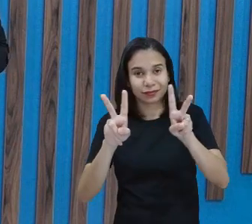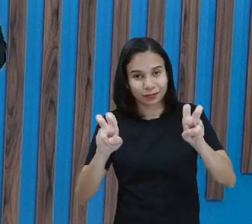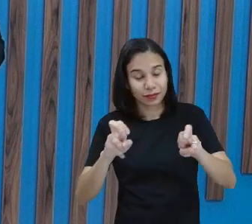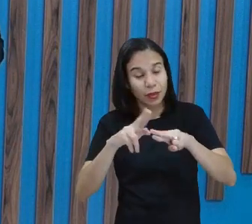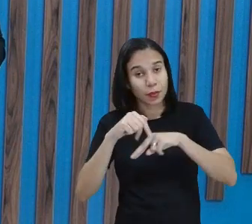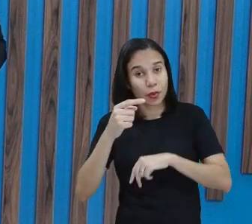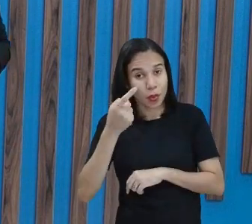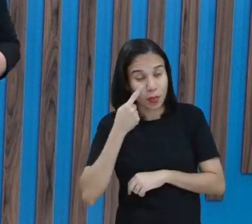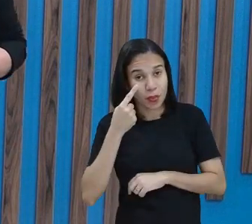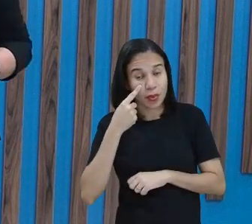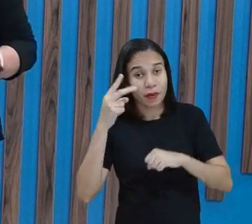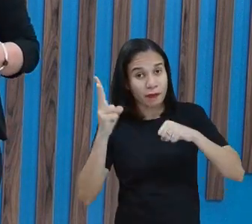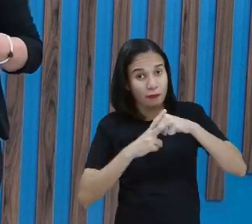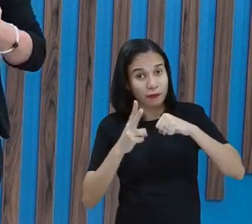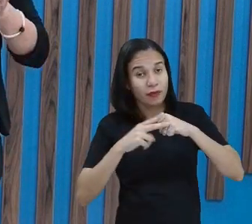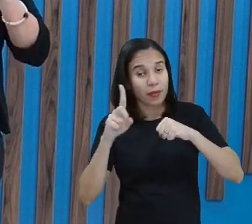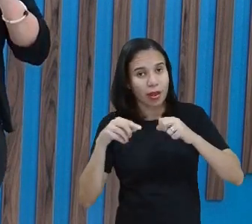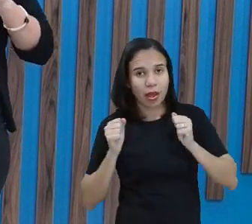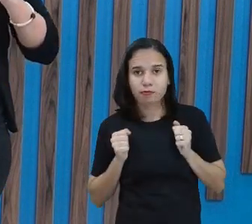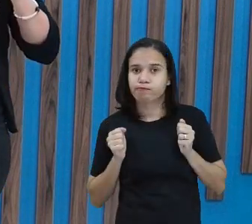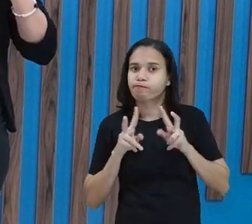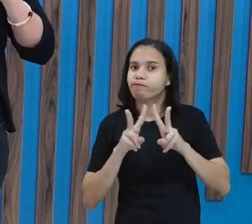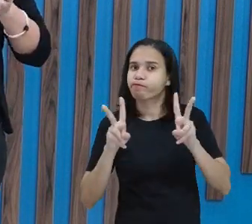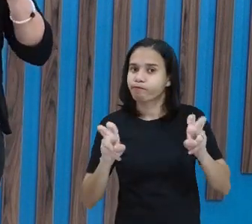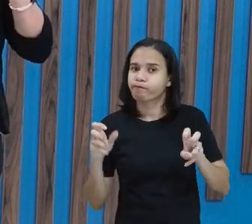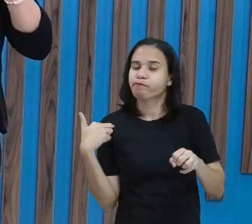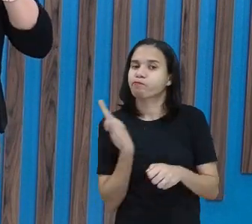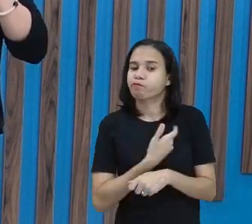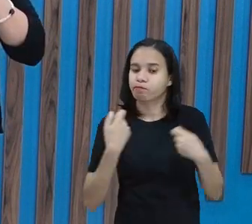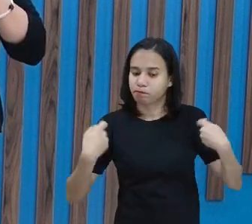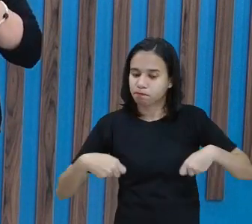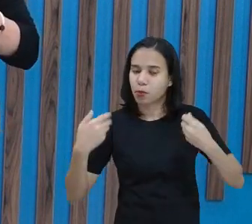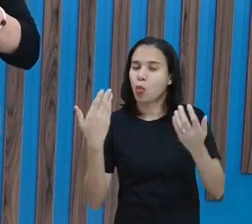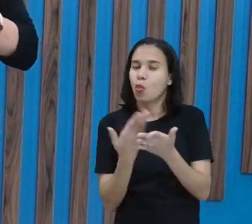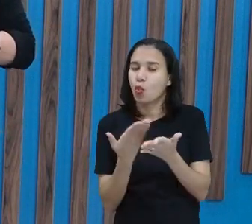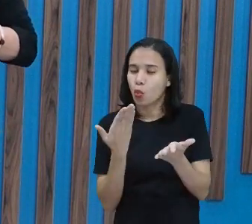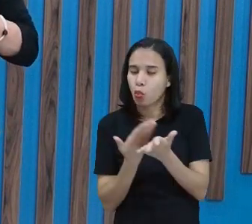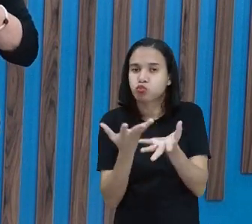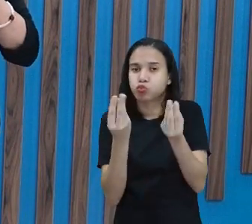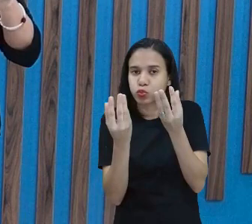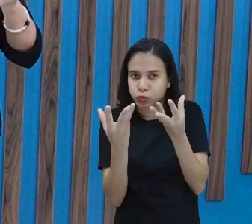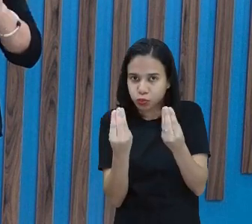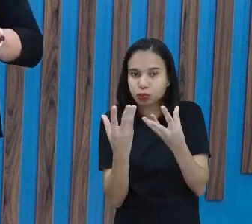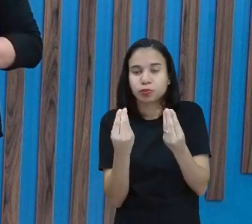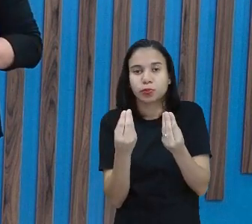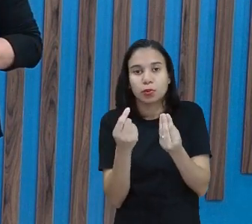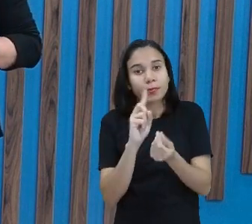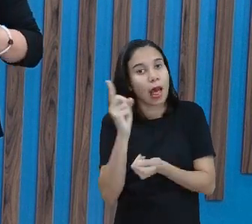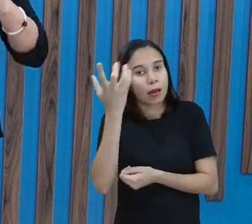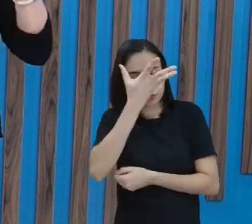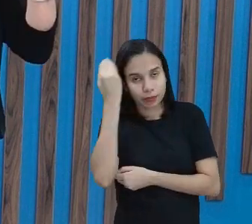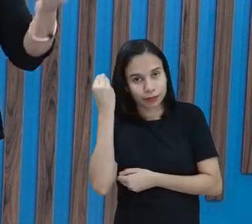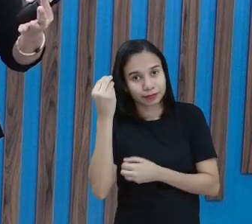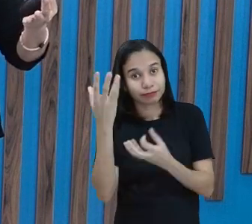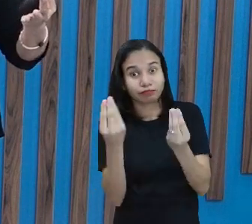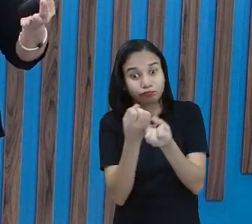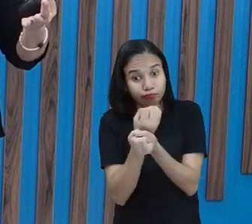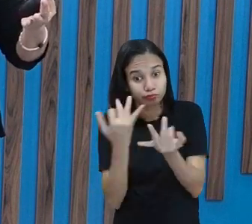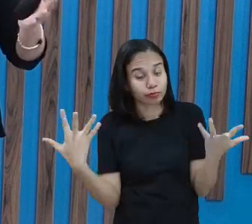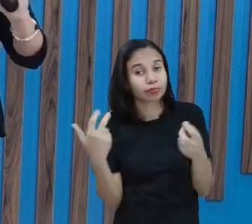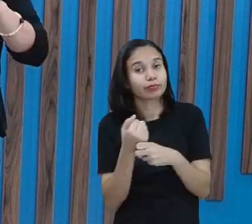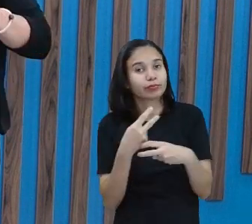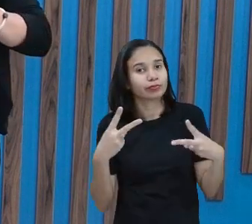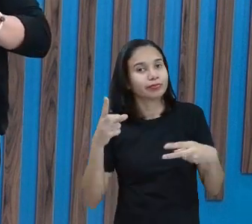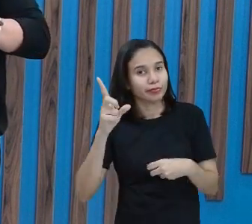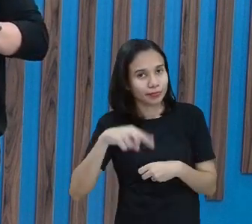porque, olha, verbo é um assunto que nós temos que estudar muito, muito, muito. Senão a gente esquece, porque tem tanta coisa, não